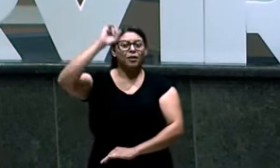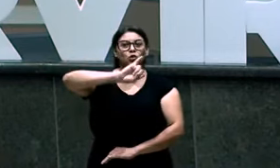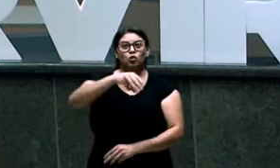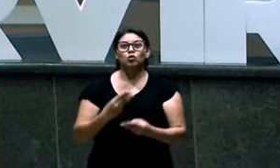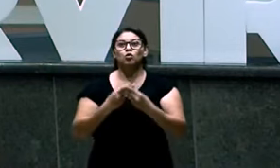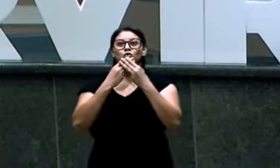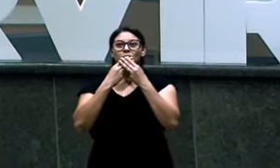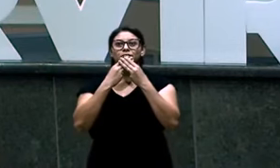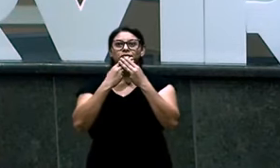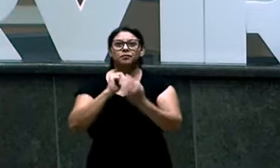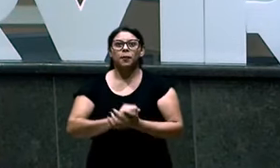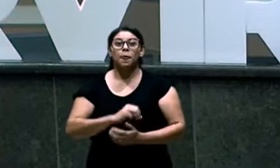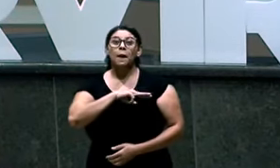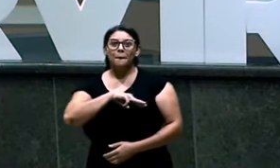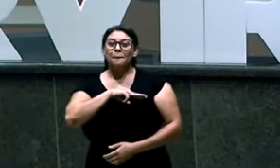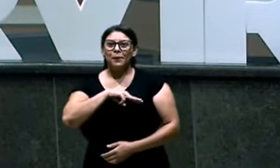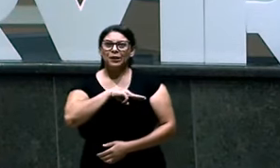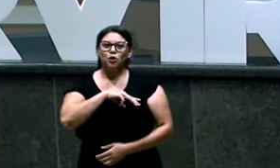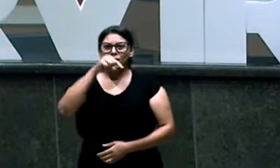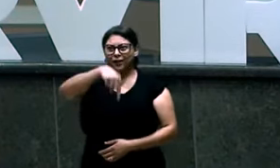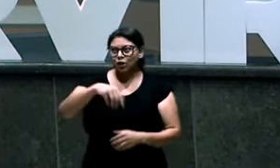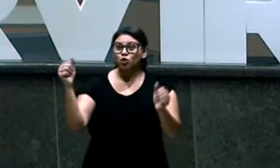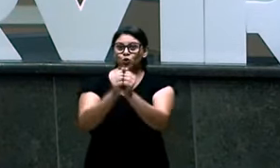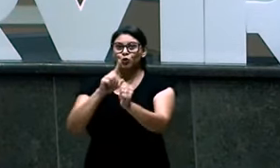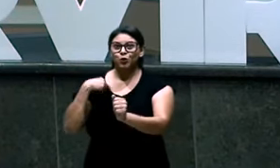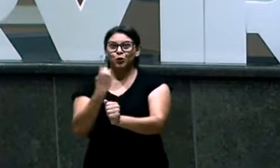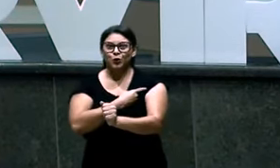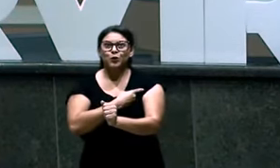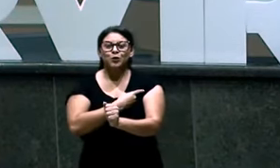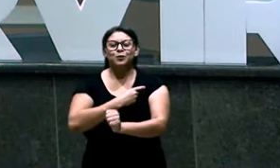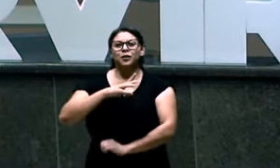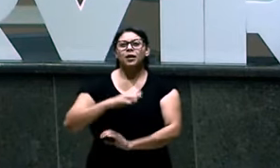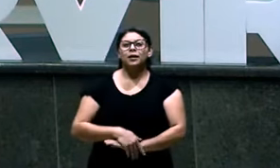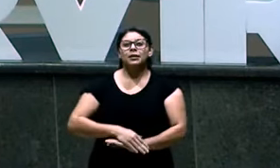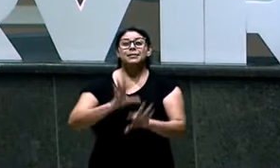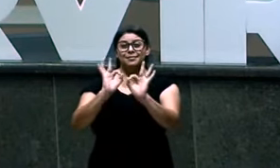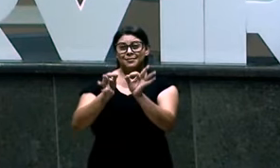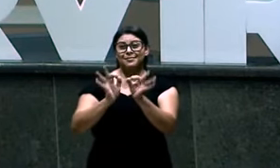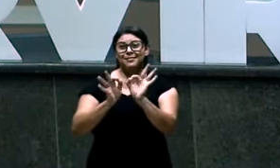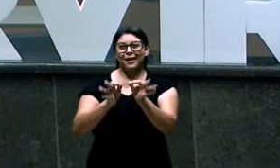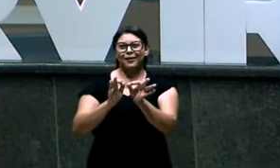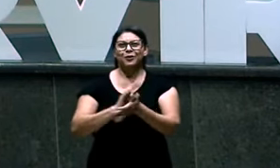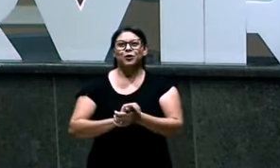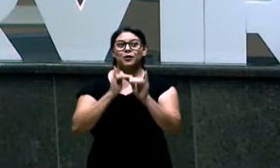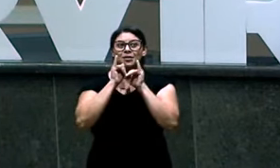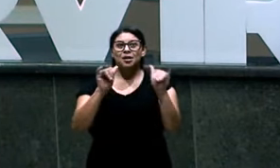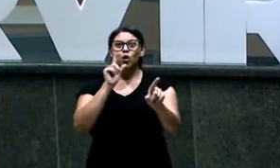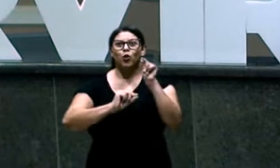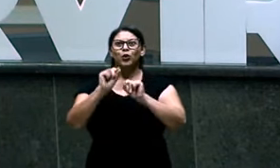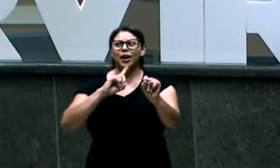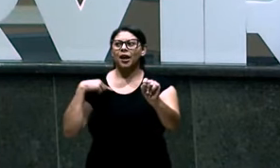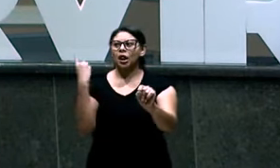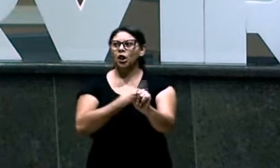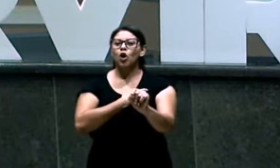Mateus estivesse aqui nessa reunião, com certeza ele sairia daqui dizendo: todos nós nos reunimos para adorar